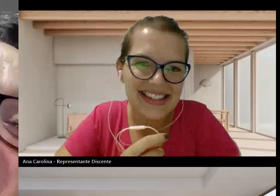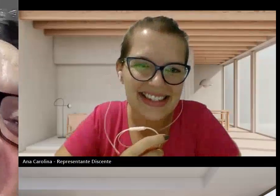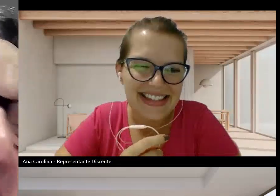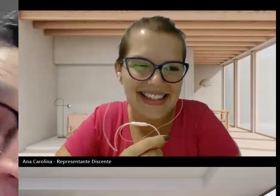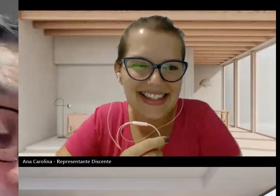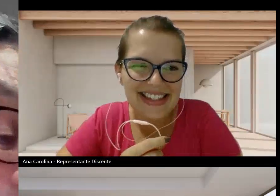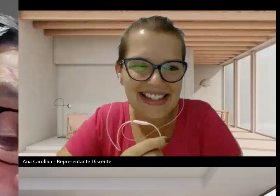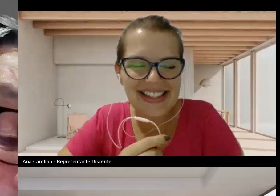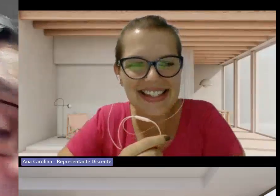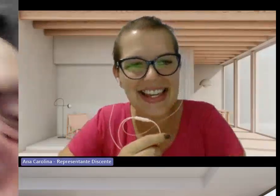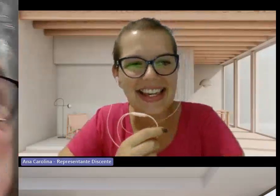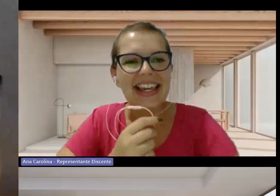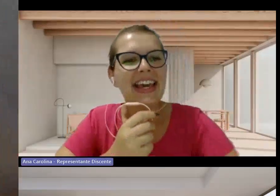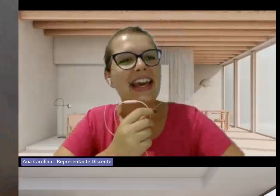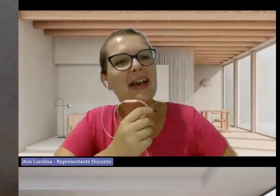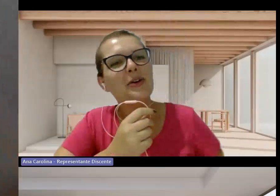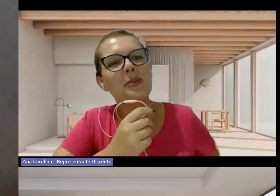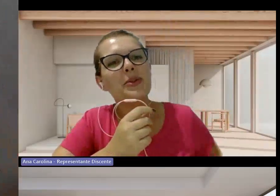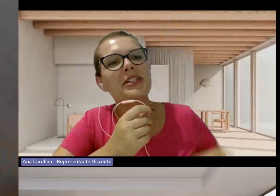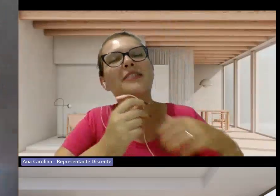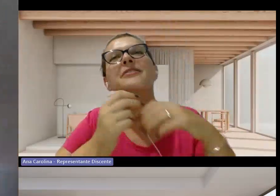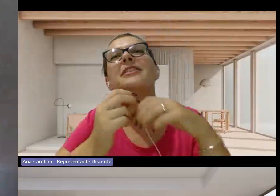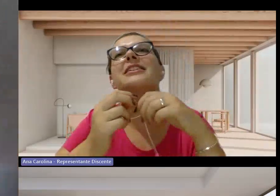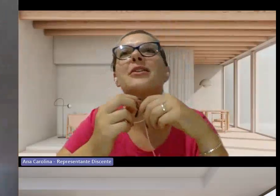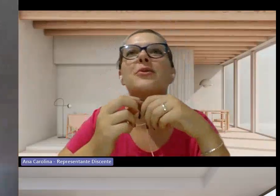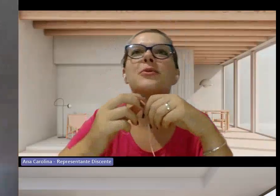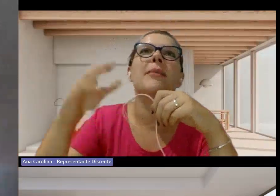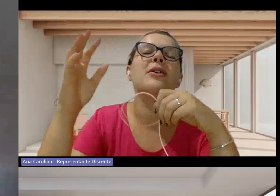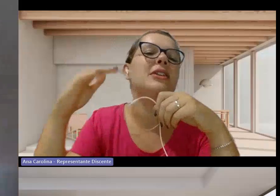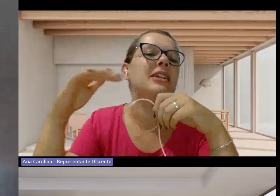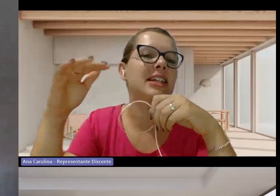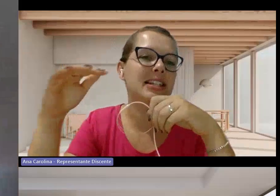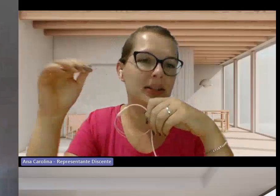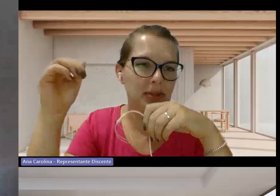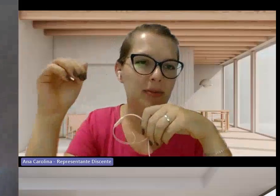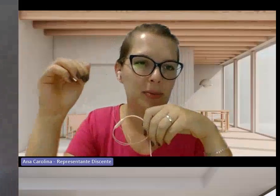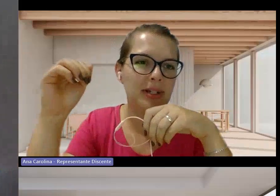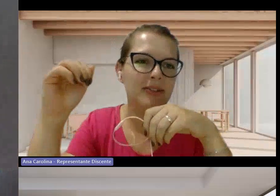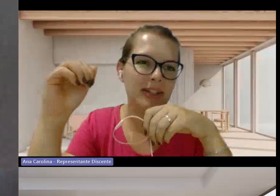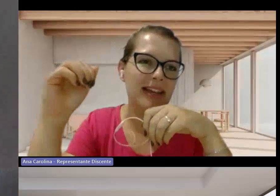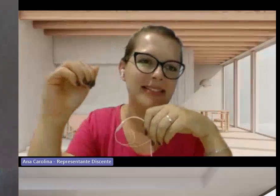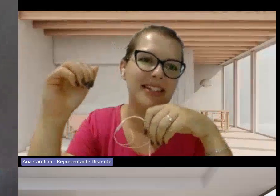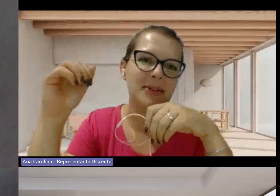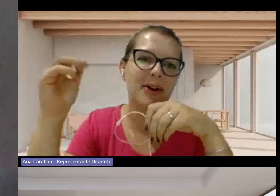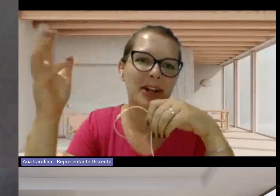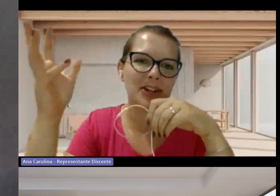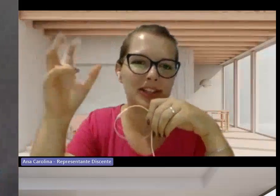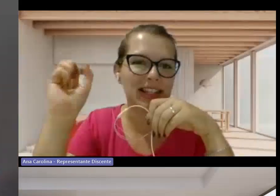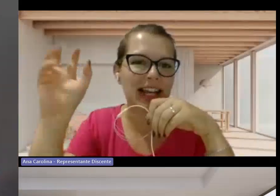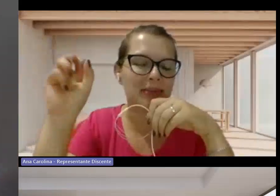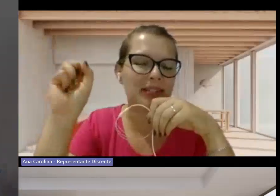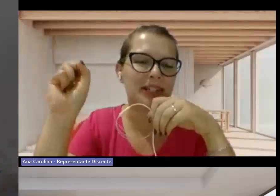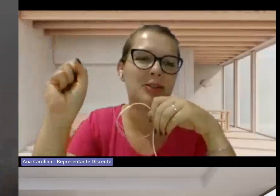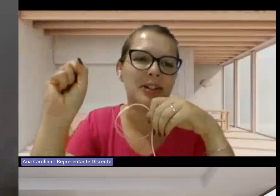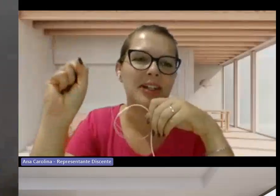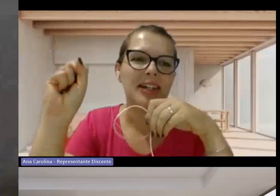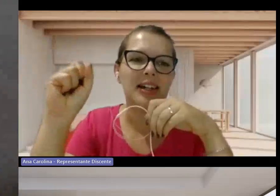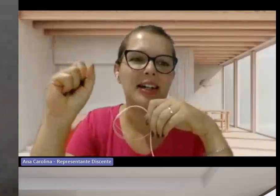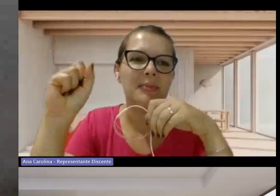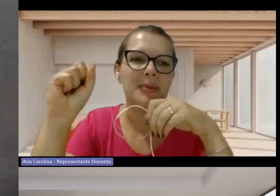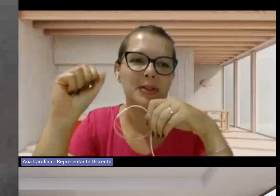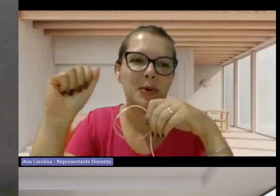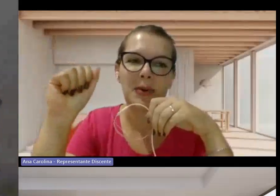elas. Eu não citei porque eu não tinha o nome delas aqui. O grupo staff, a maioria deles estão se formando, né? Então agora a gente está